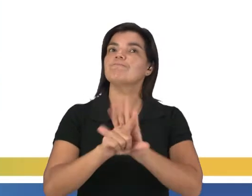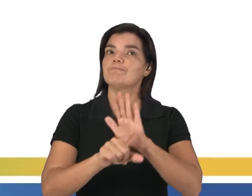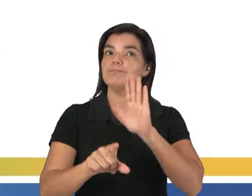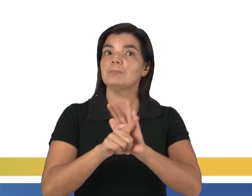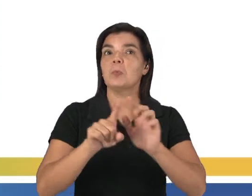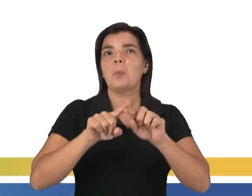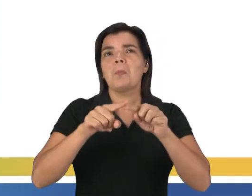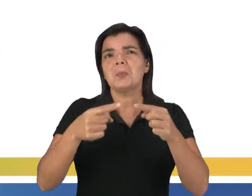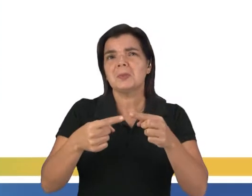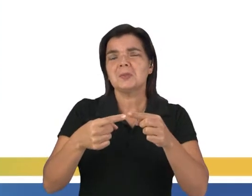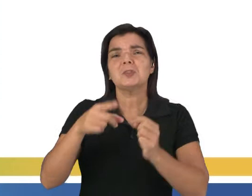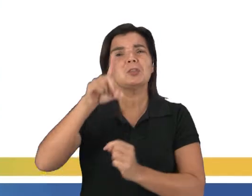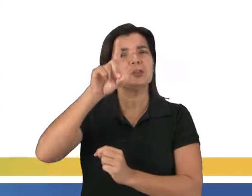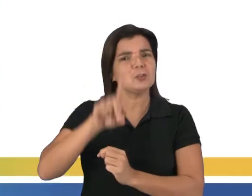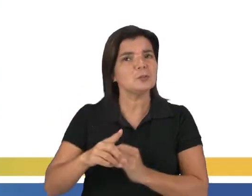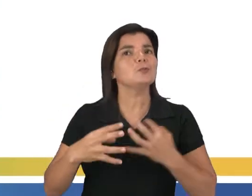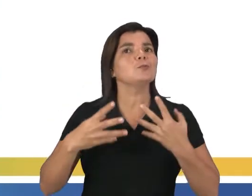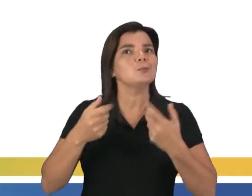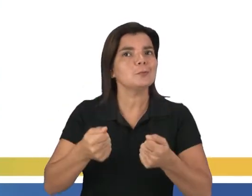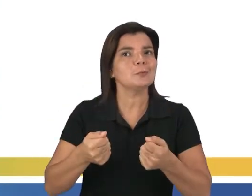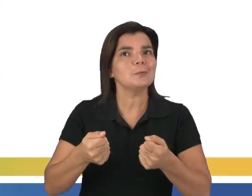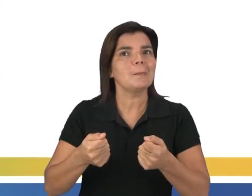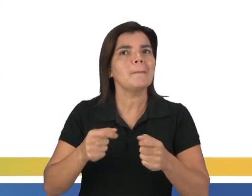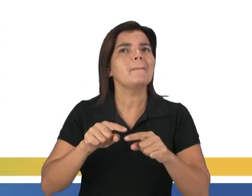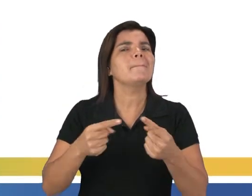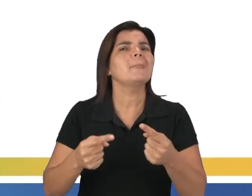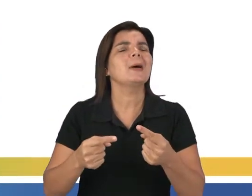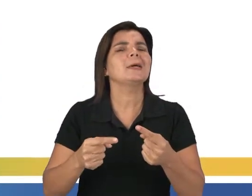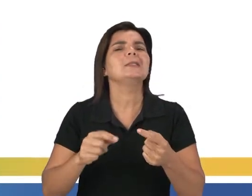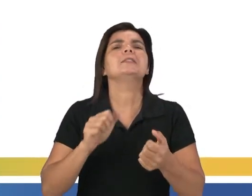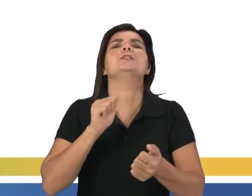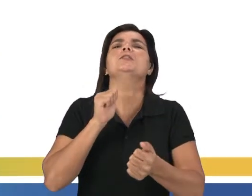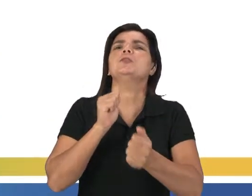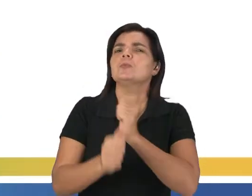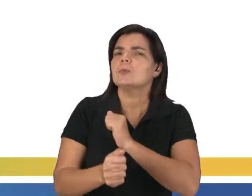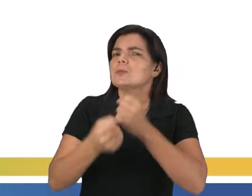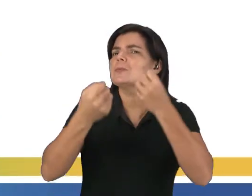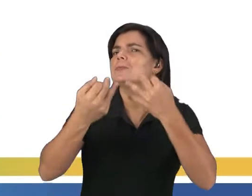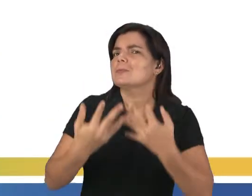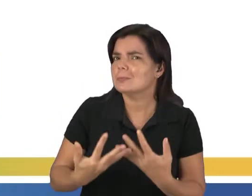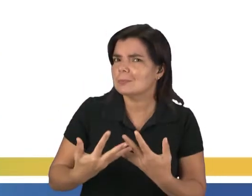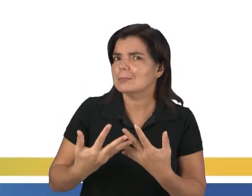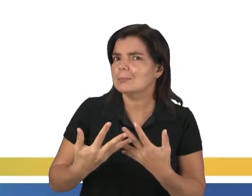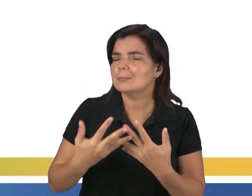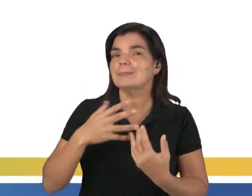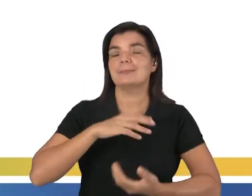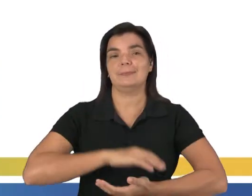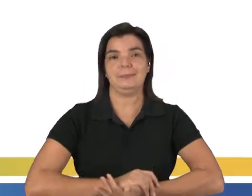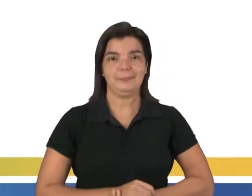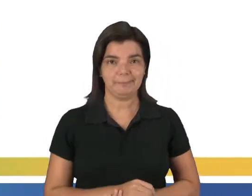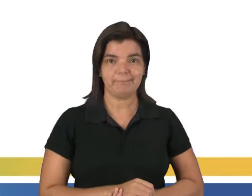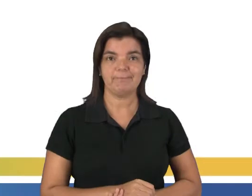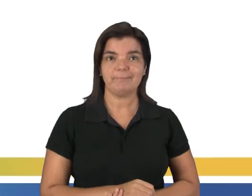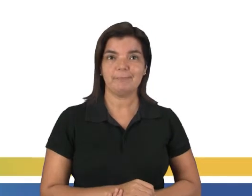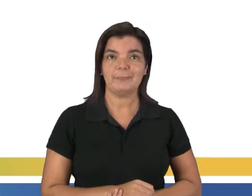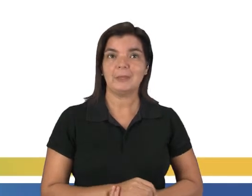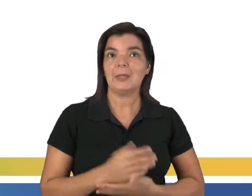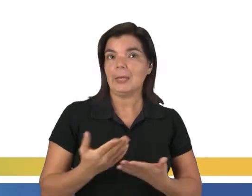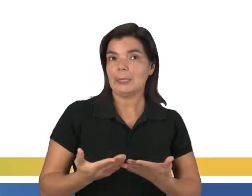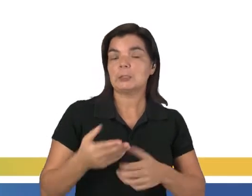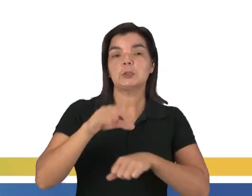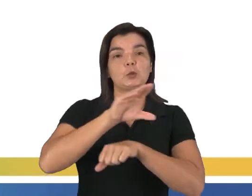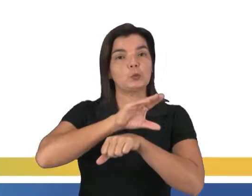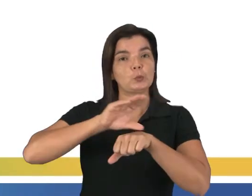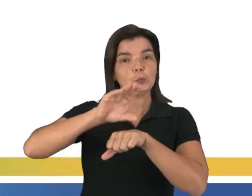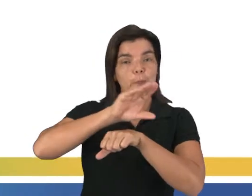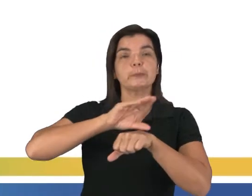lei, mas, portanto, é um direito de todos. Mas de que esporte nós estamos falando, né?